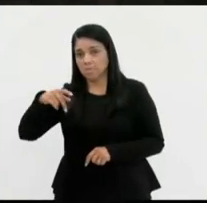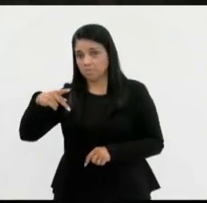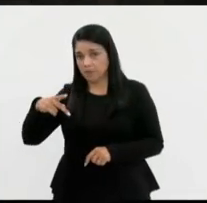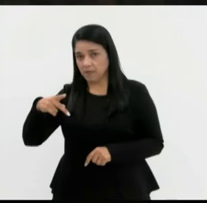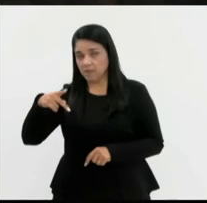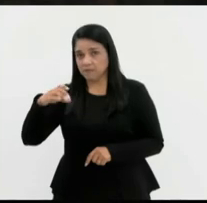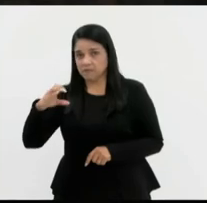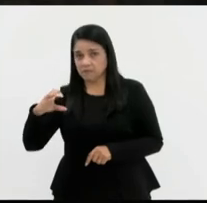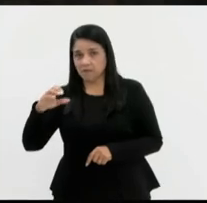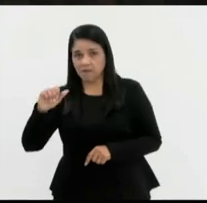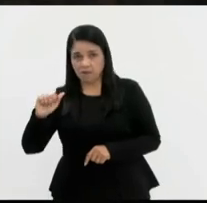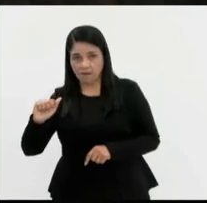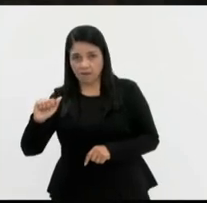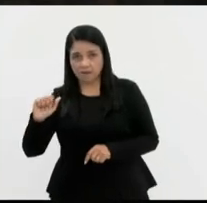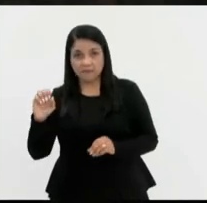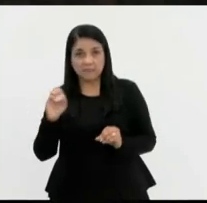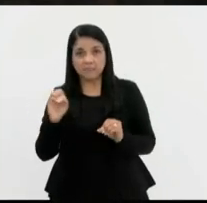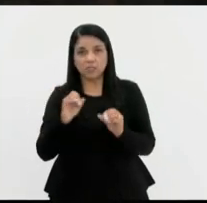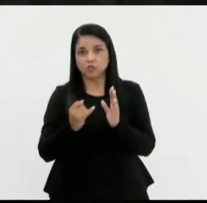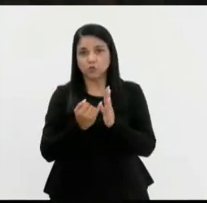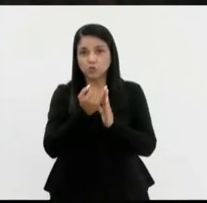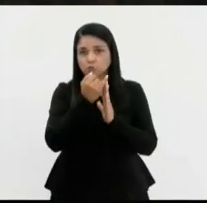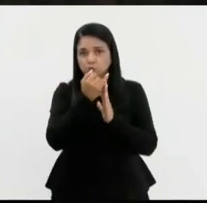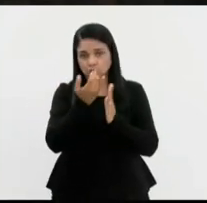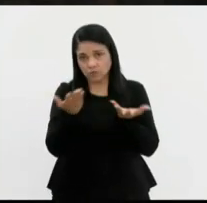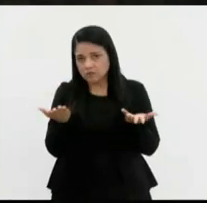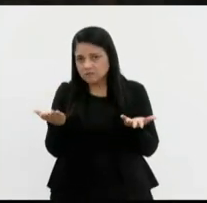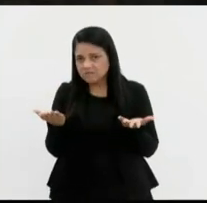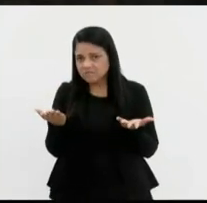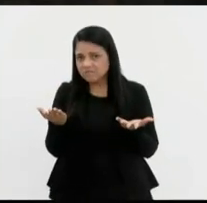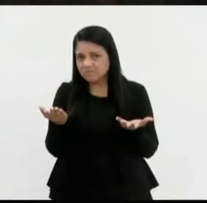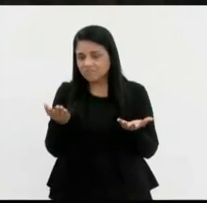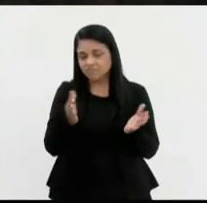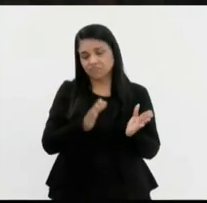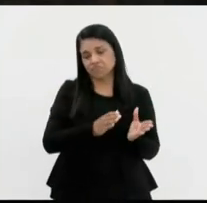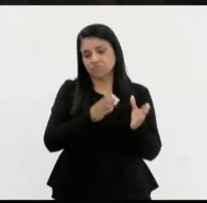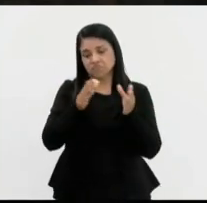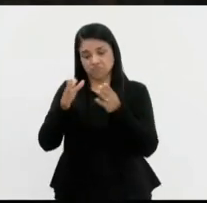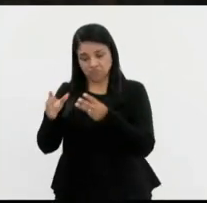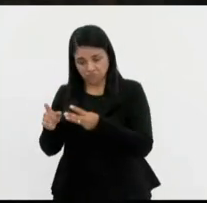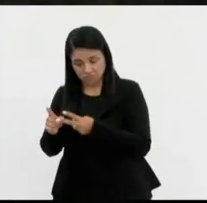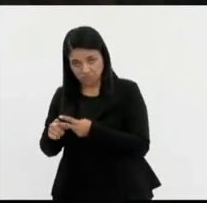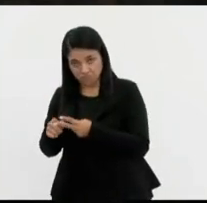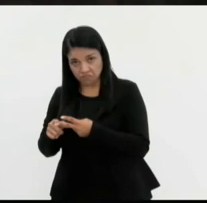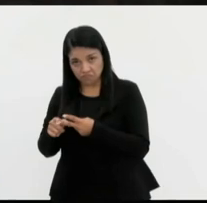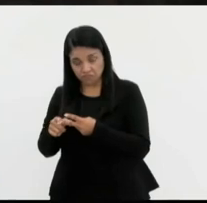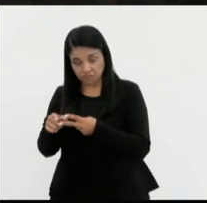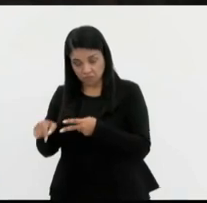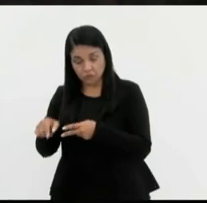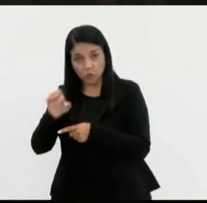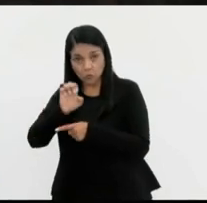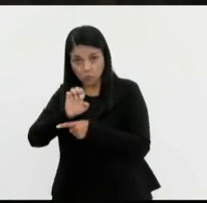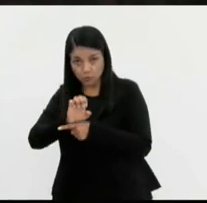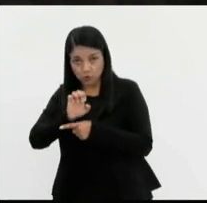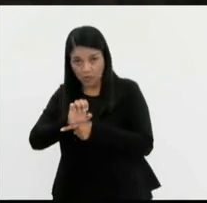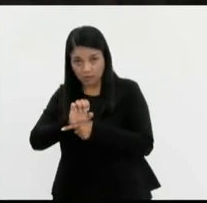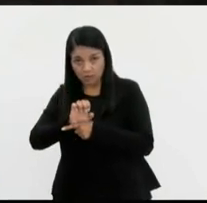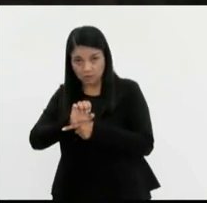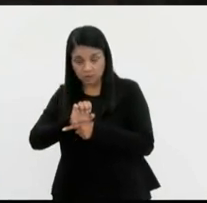sem juros nenhum de outro lado cabe ao estado